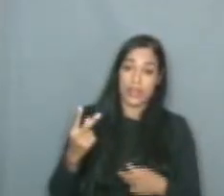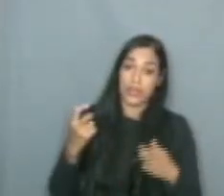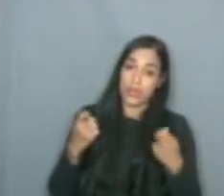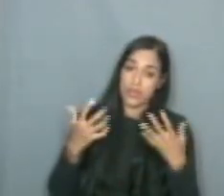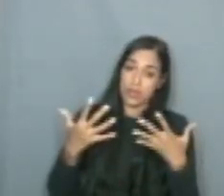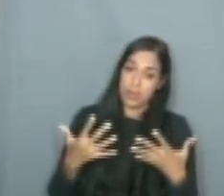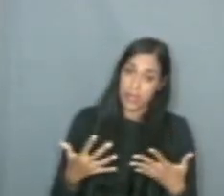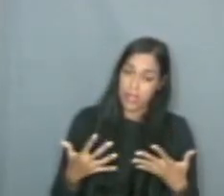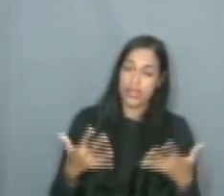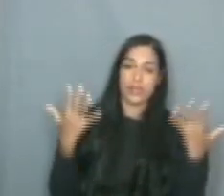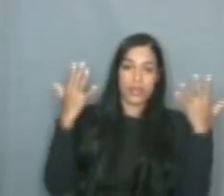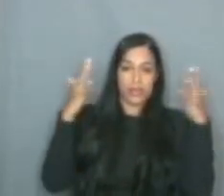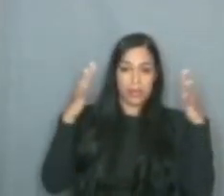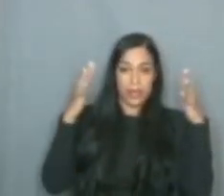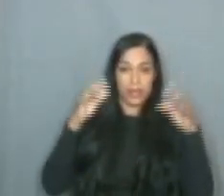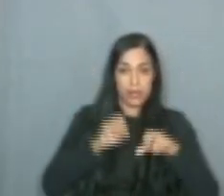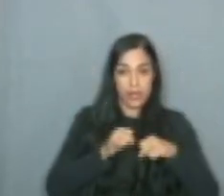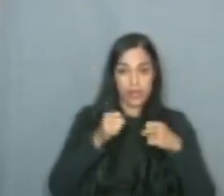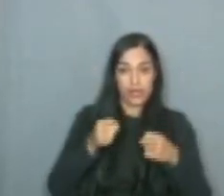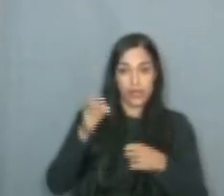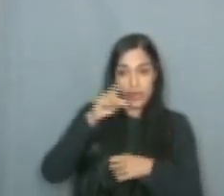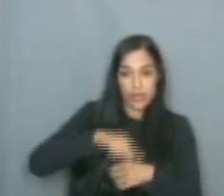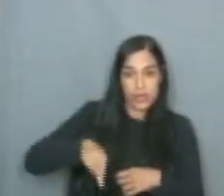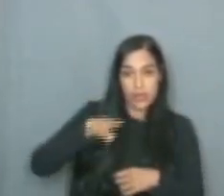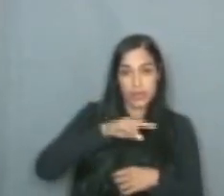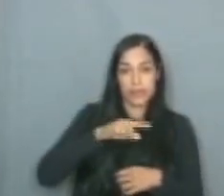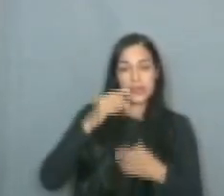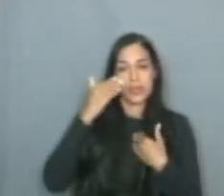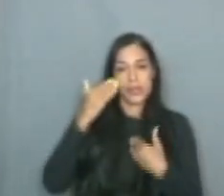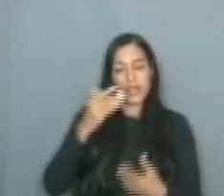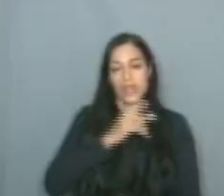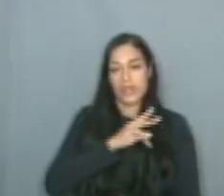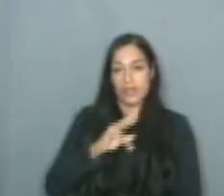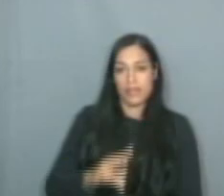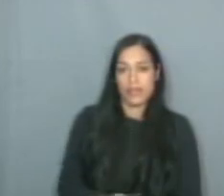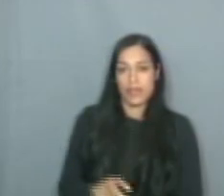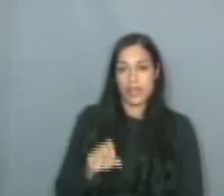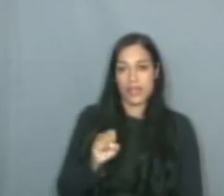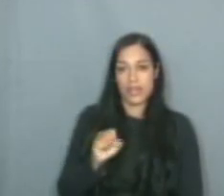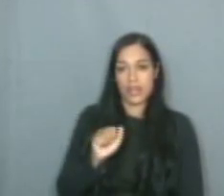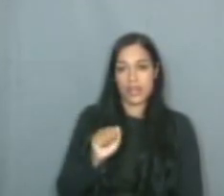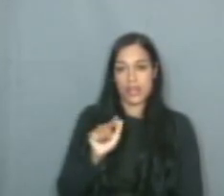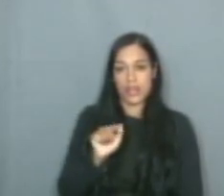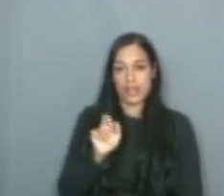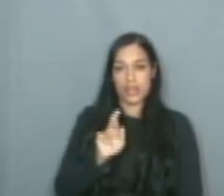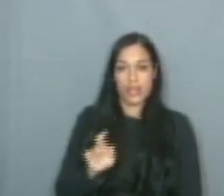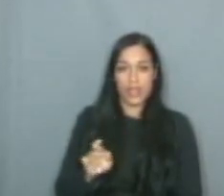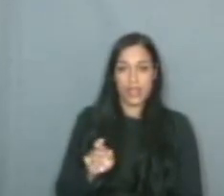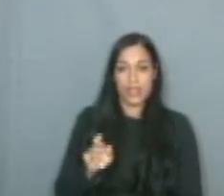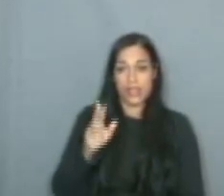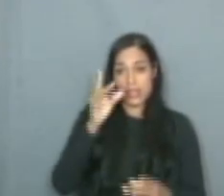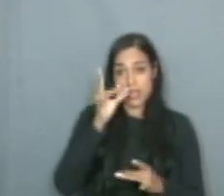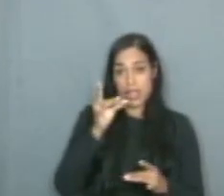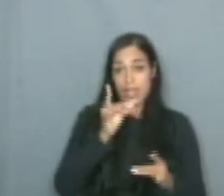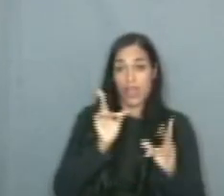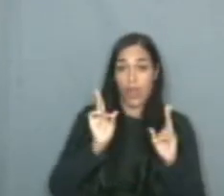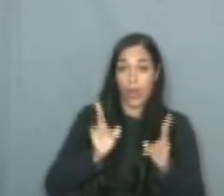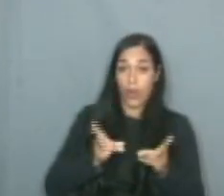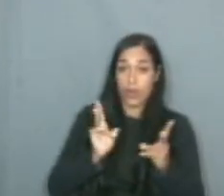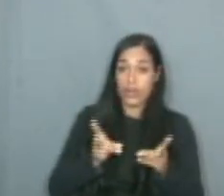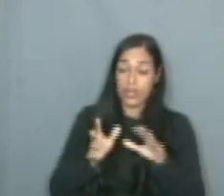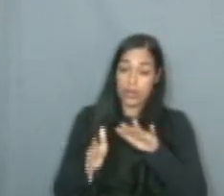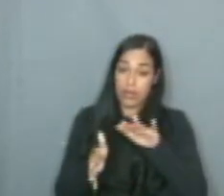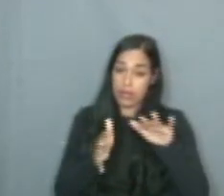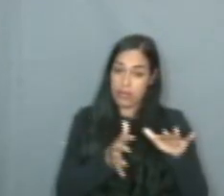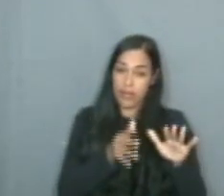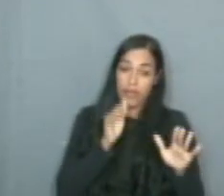e, enfim, parabenizar pelo discurso de Vossa Excelência. Obrigada, vereador Samuel Salazar. Incorporo a parte de Vossa Excelência. Continuando, agora eu vou falar